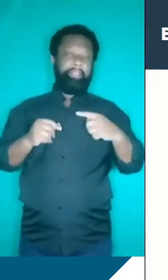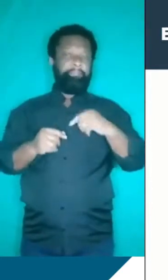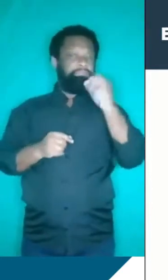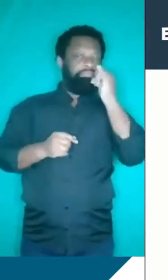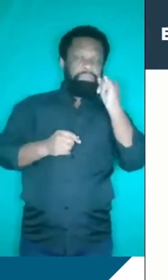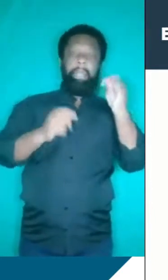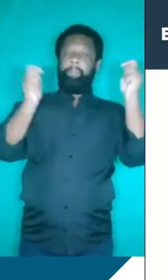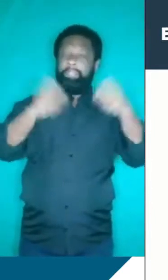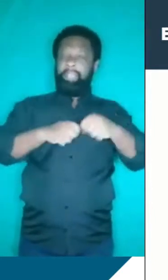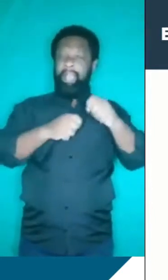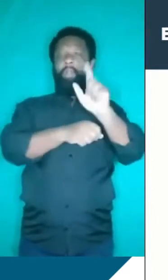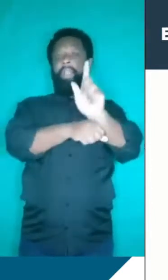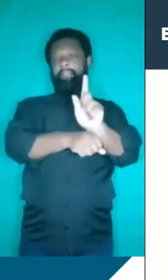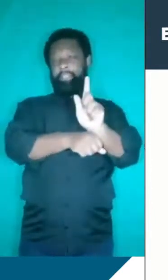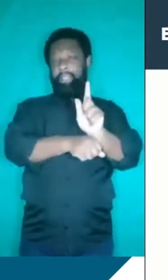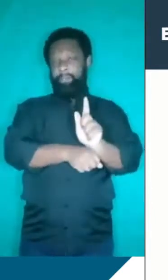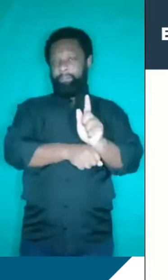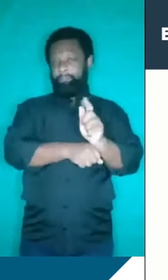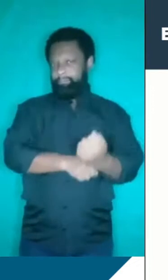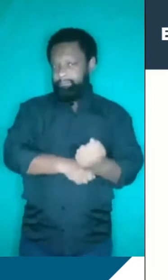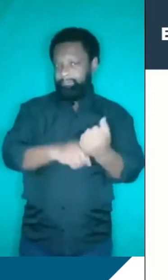energia potencial gravitacional. Tudo bem?